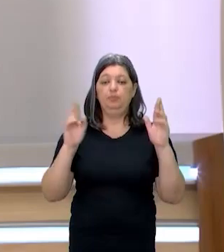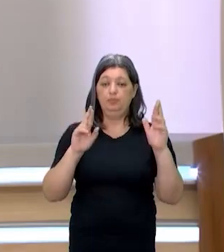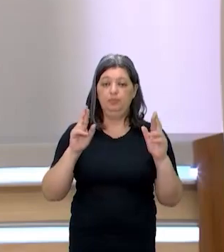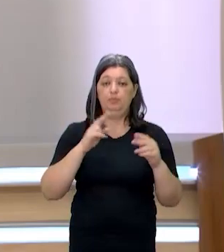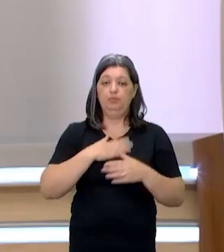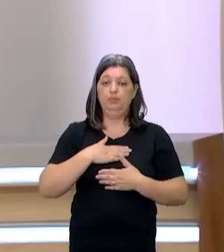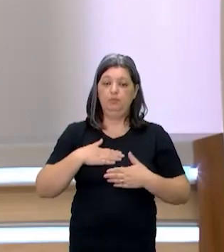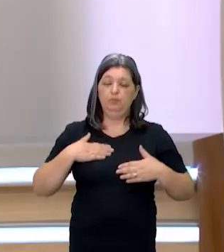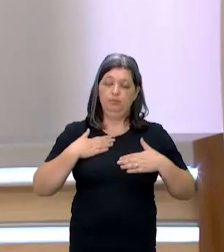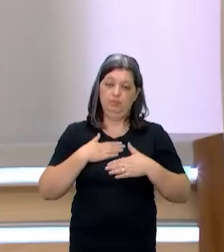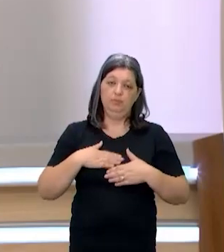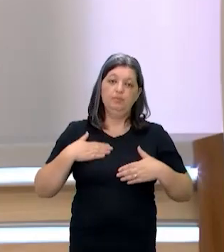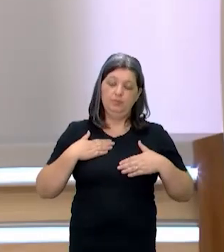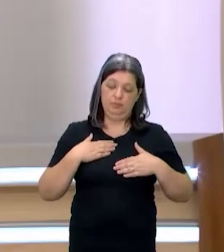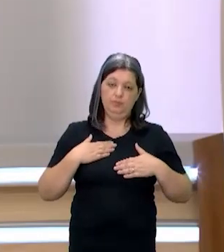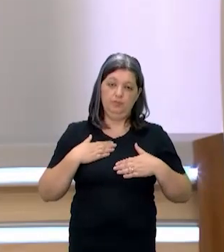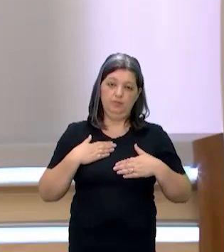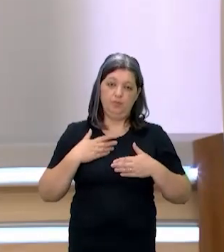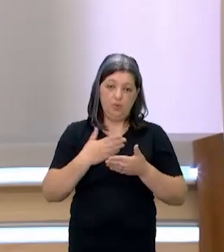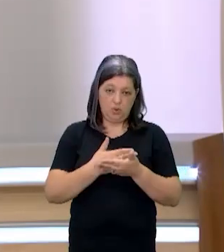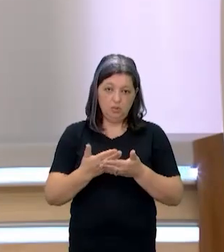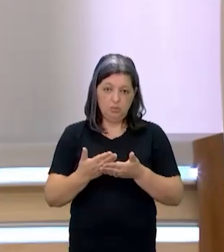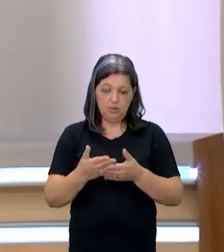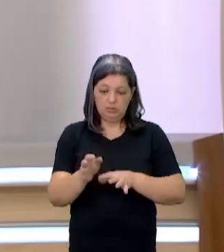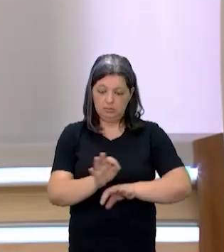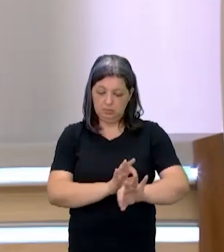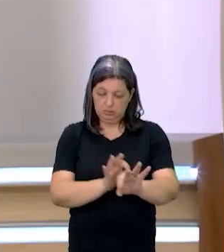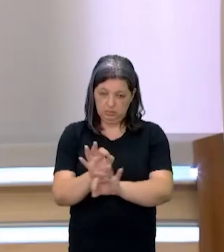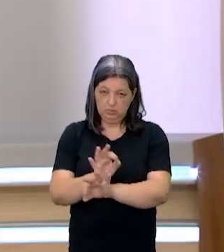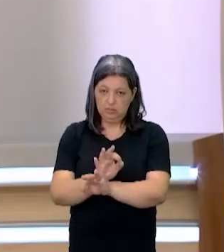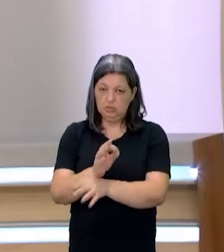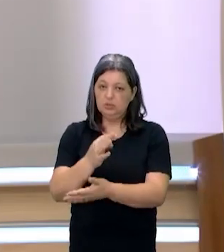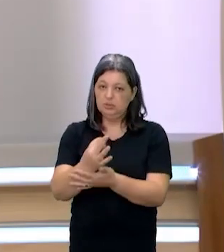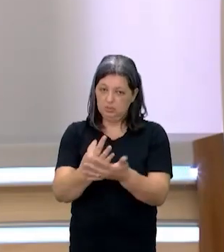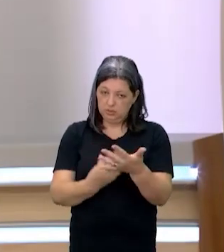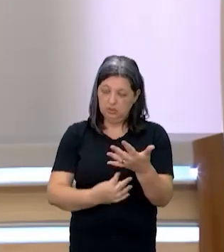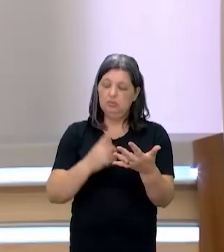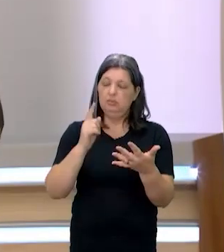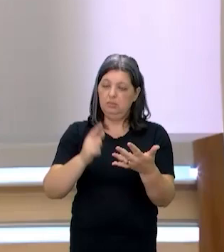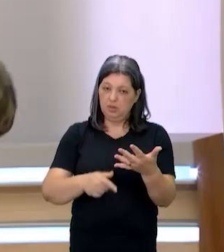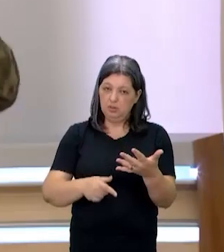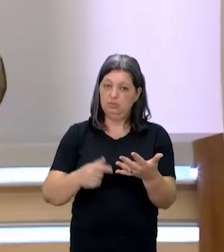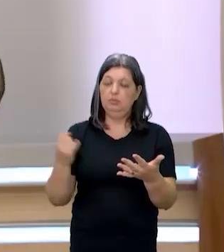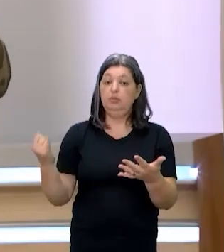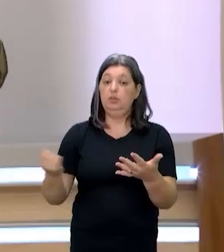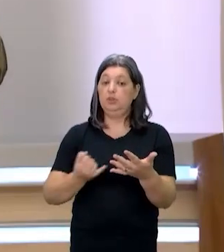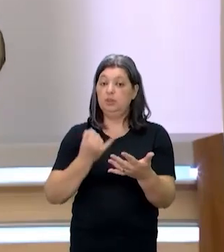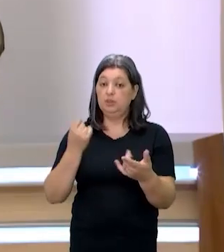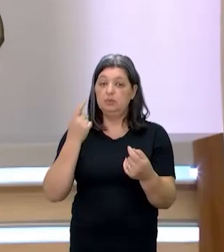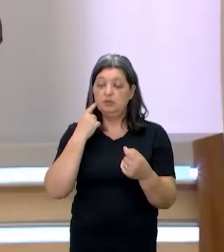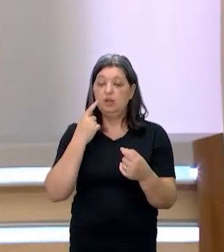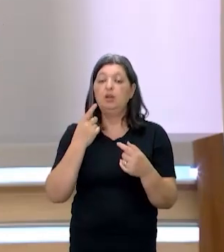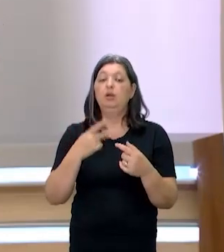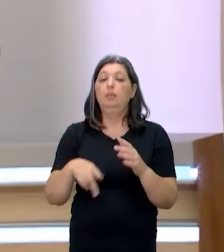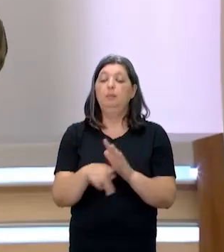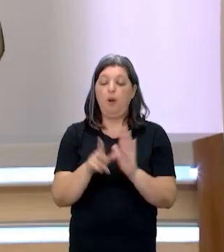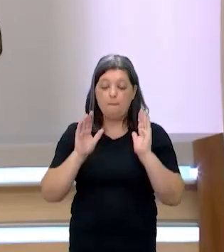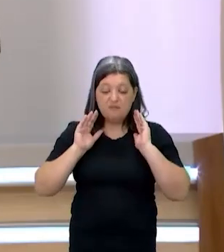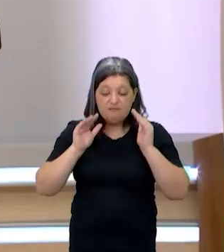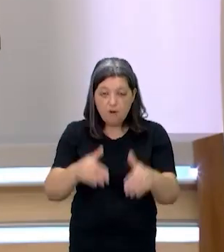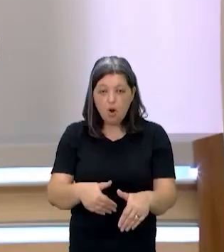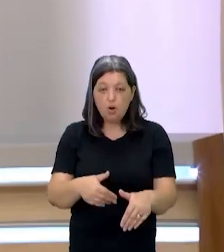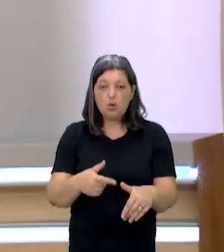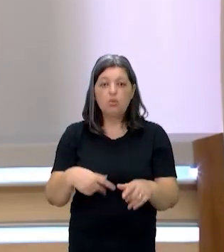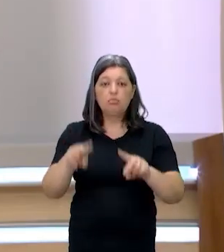vocês tenham gostado. Comece a fazer o projeto de texto, porque faz toda a diferença. Você pegar, vou falar sobre isso,